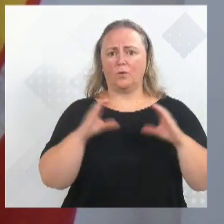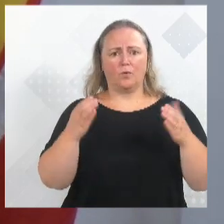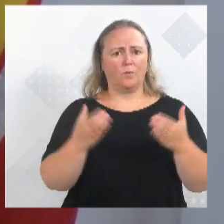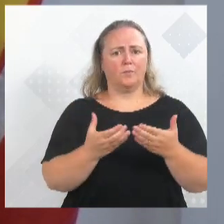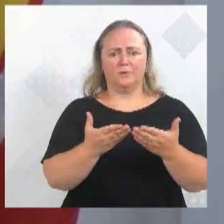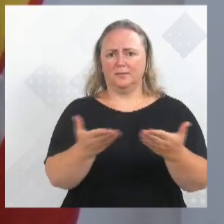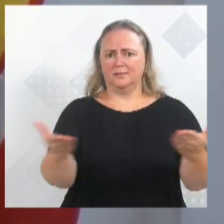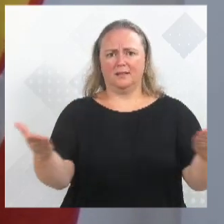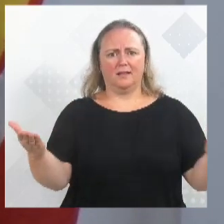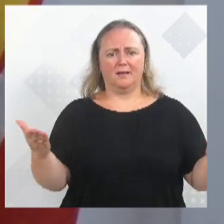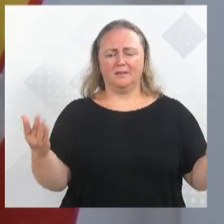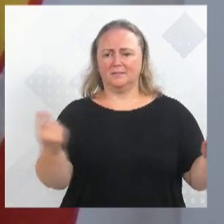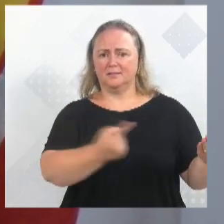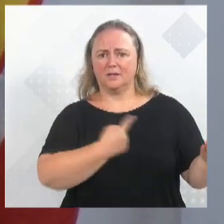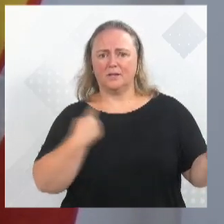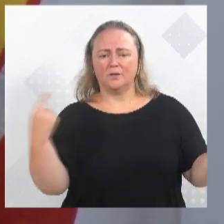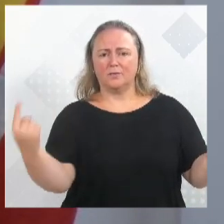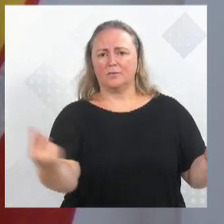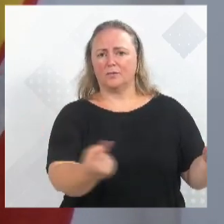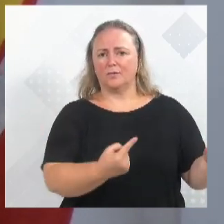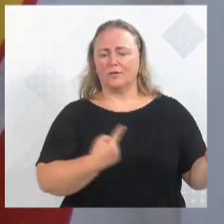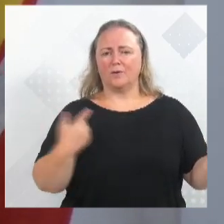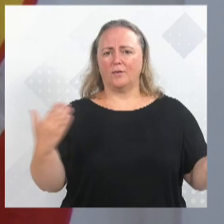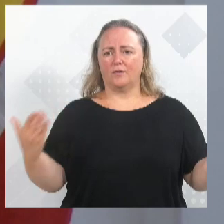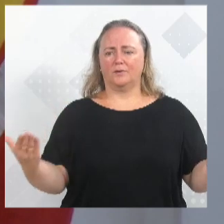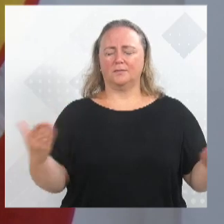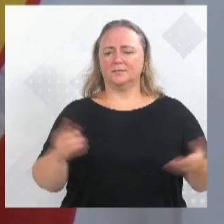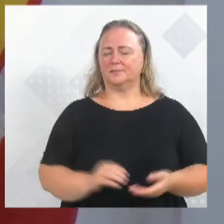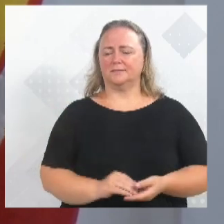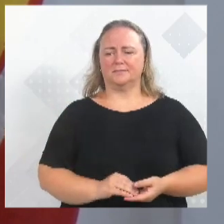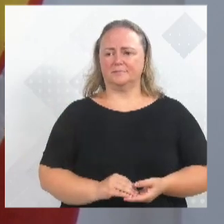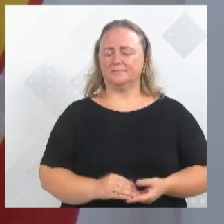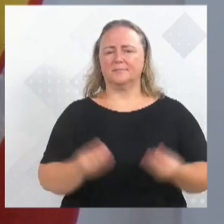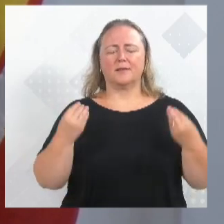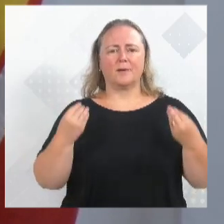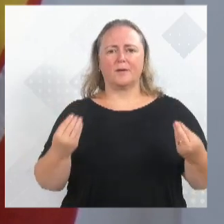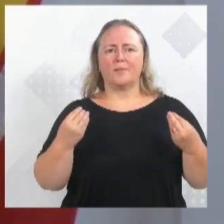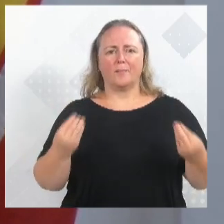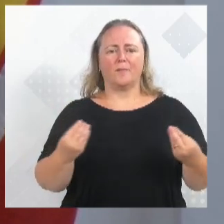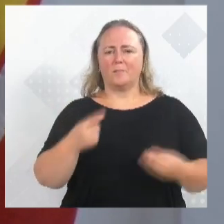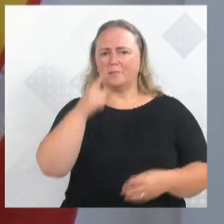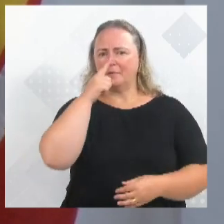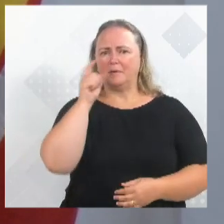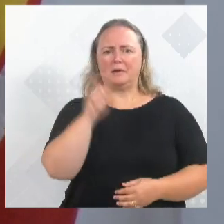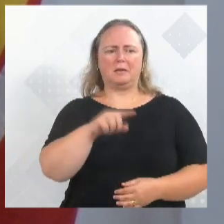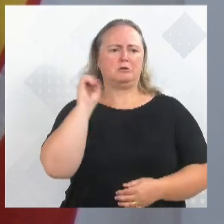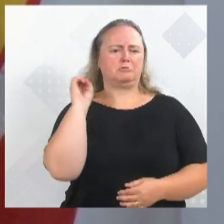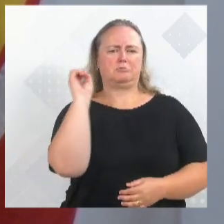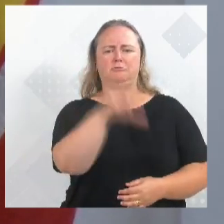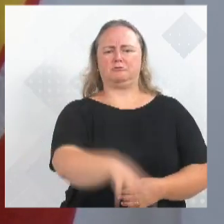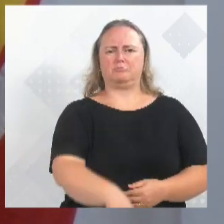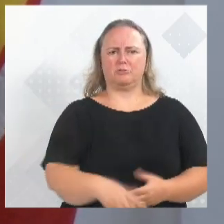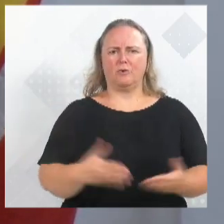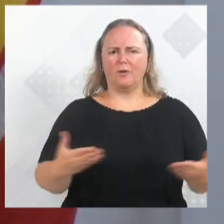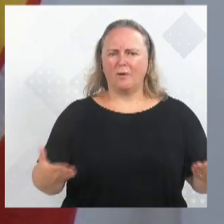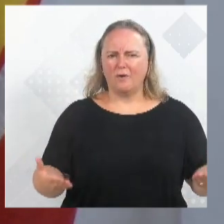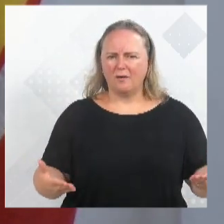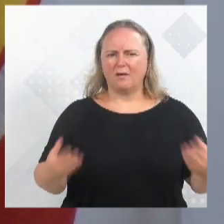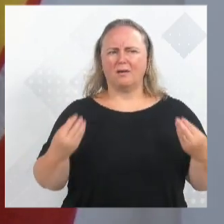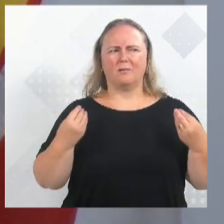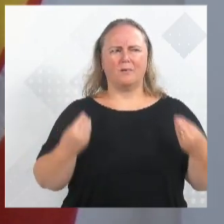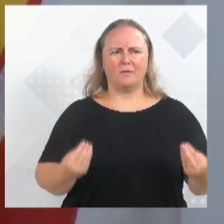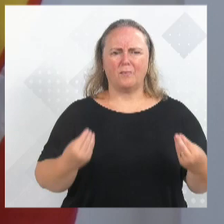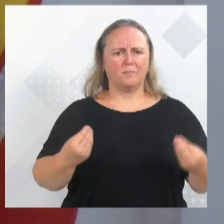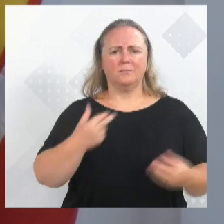responsabilidade Nossa da comunidade Vereador Diego nado não todos mas isso não tem